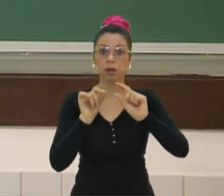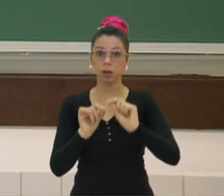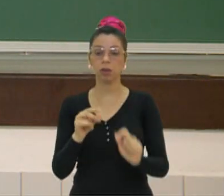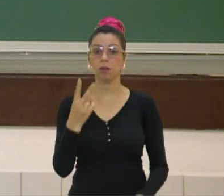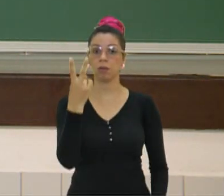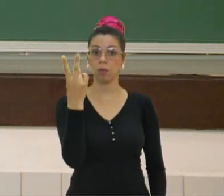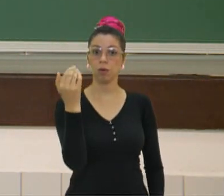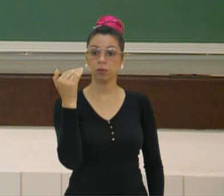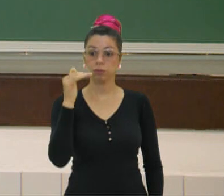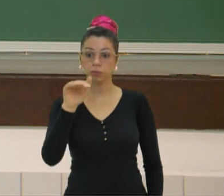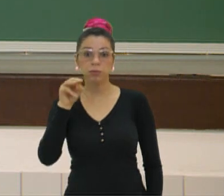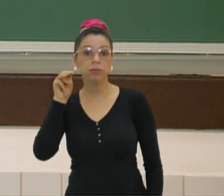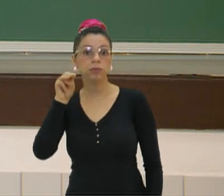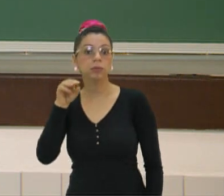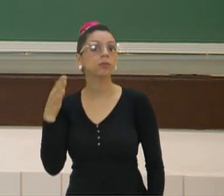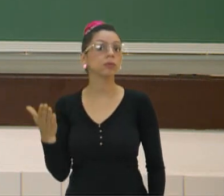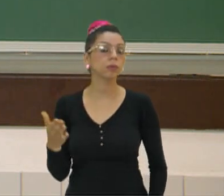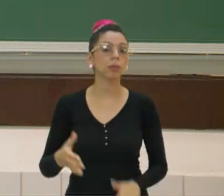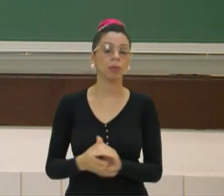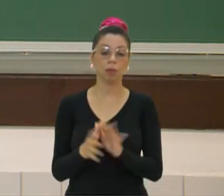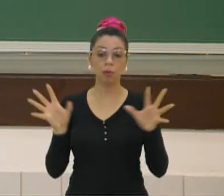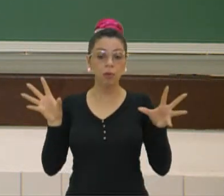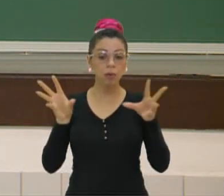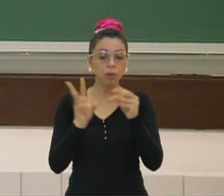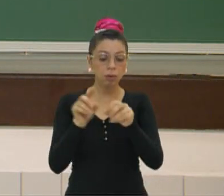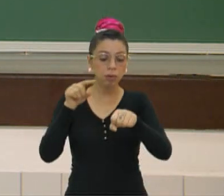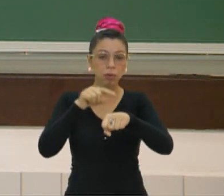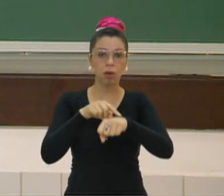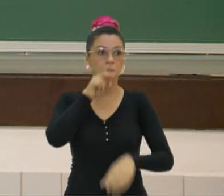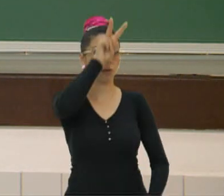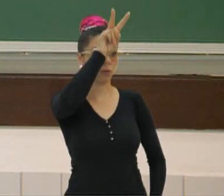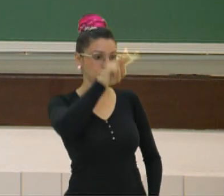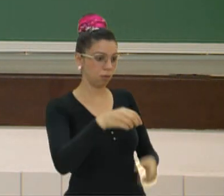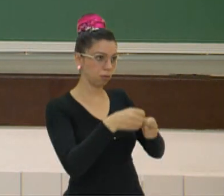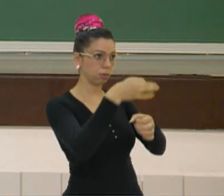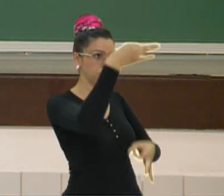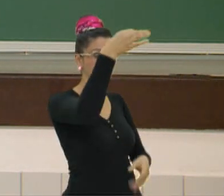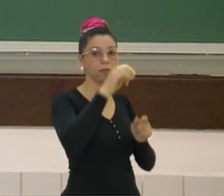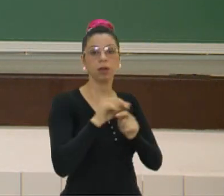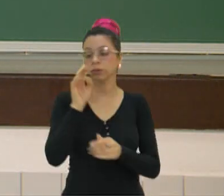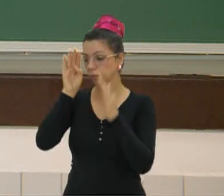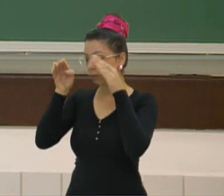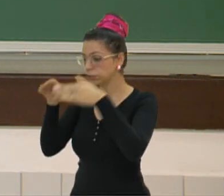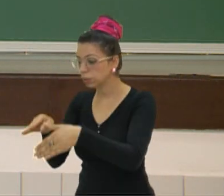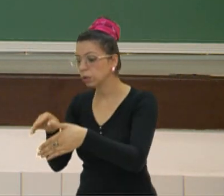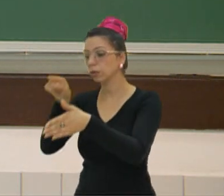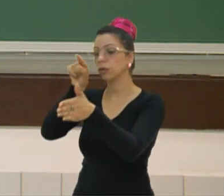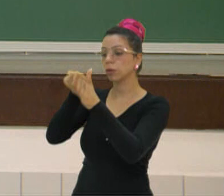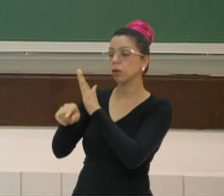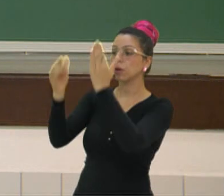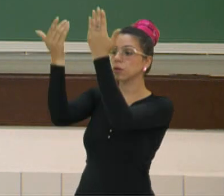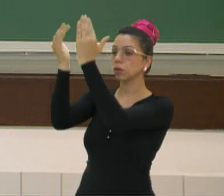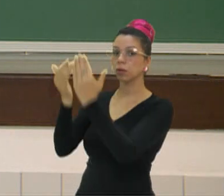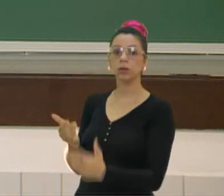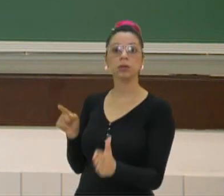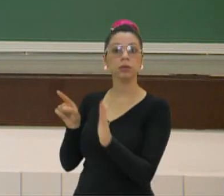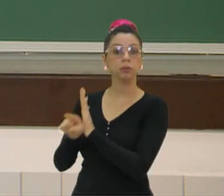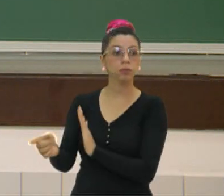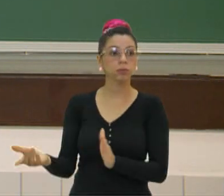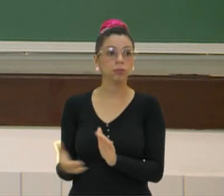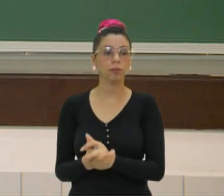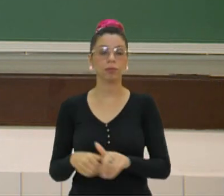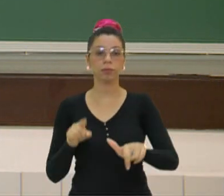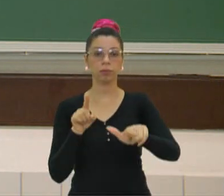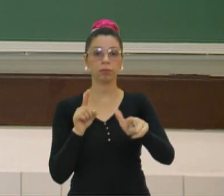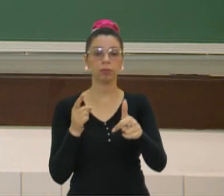uma questão. Então você economize o seu tempo. Não leia o texto, vá direto para o comando da questão e analise as alternativas. Veja a número 1